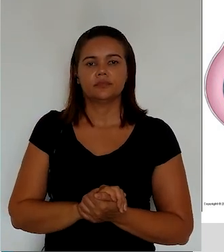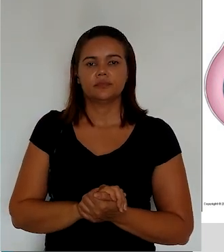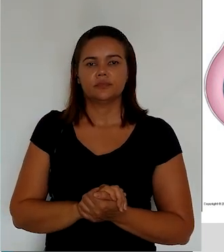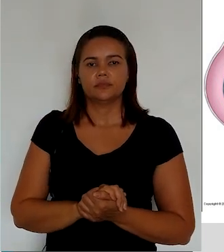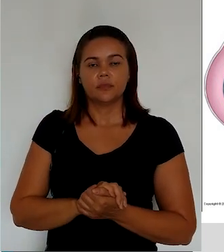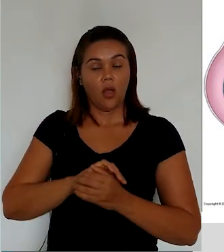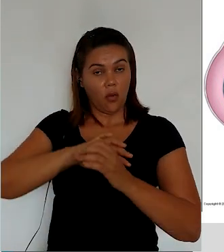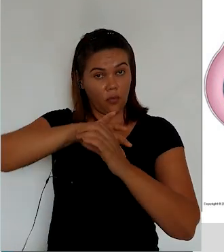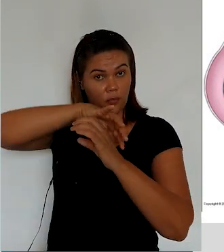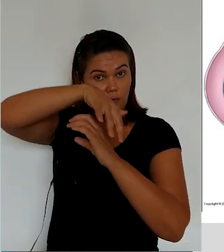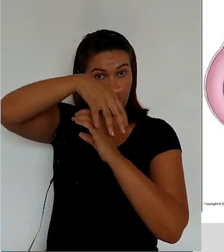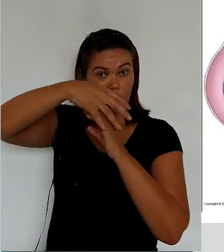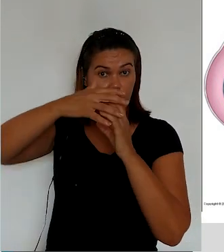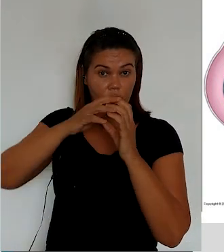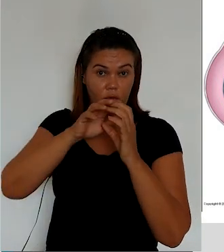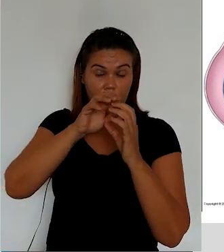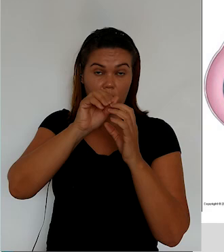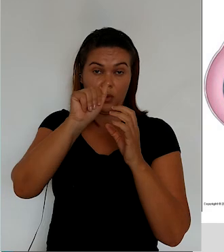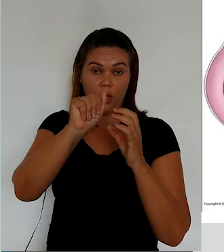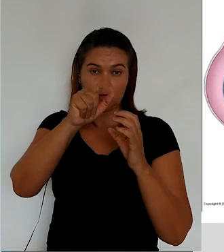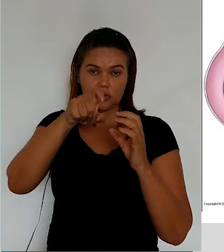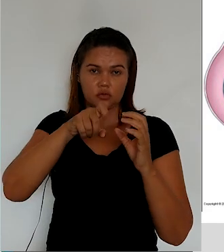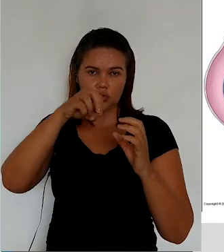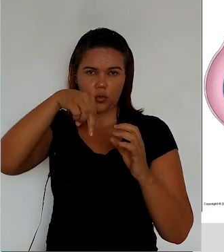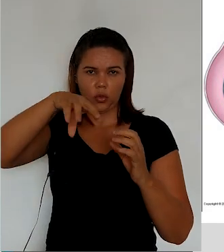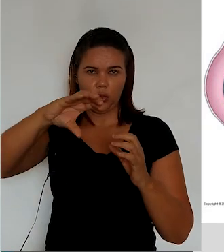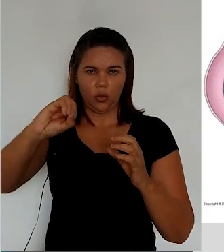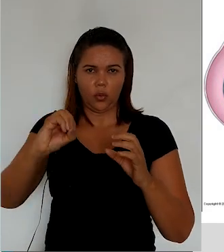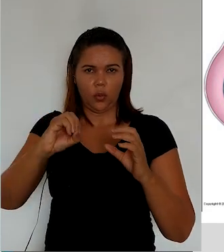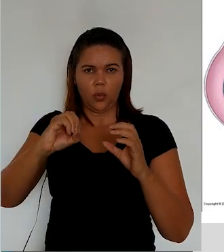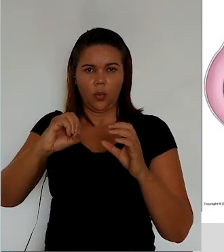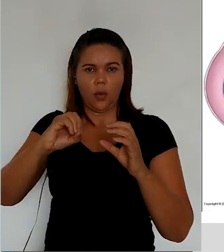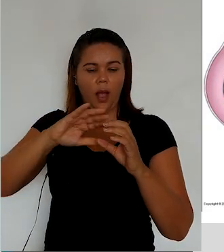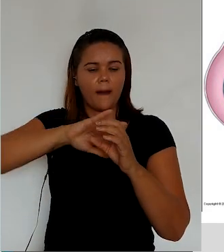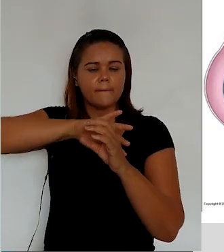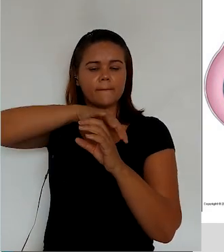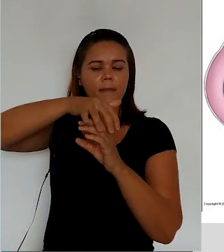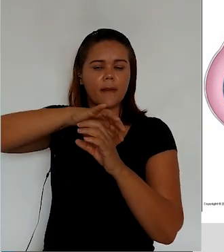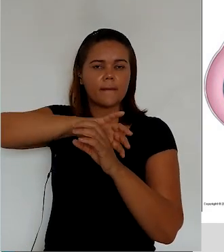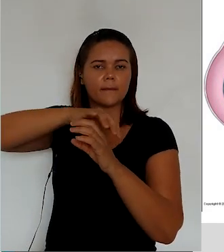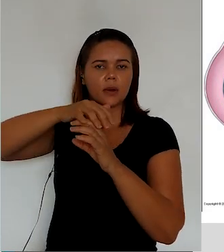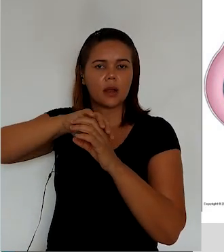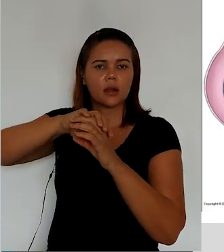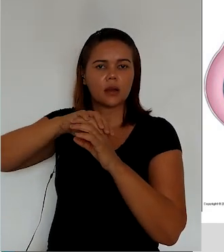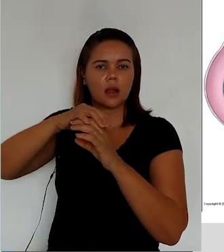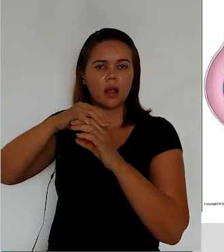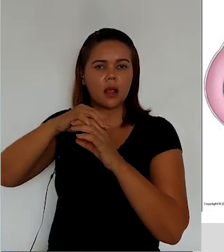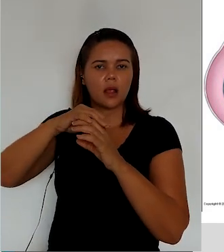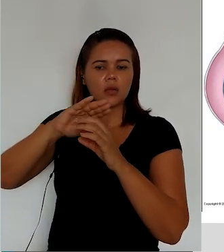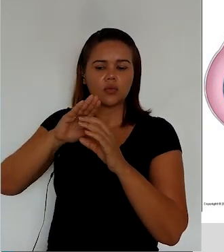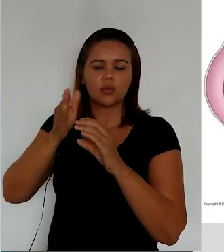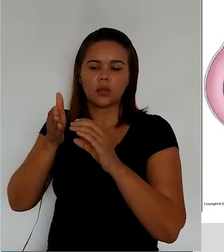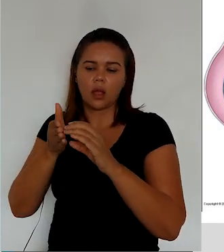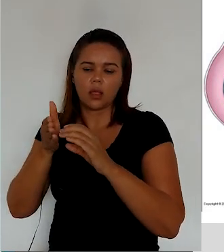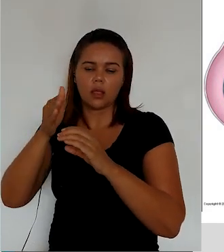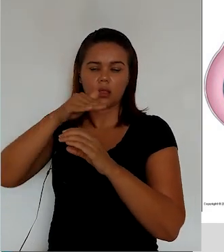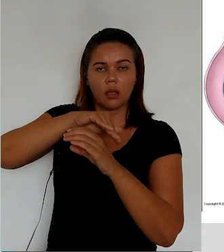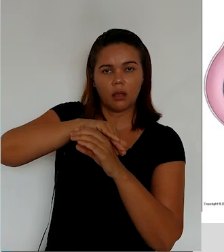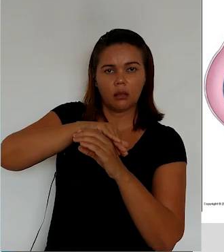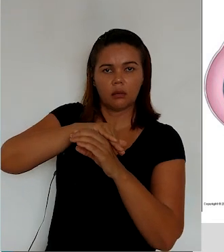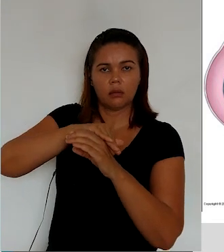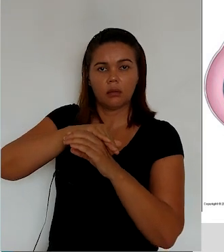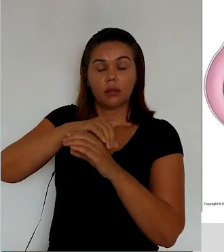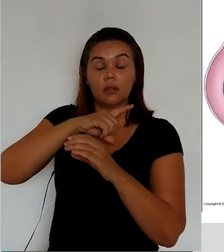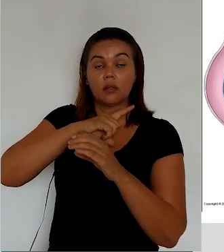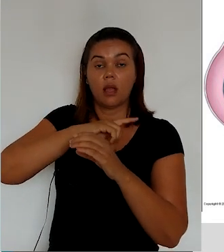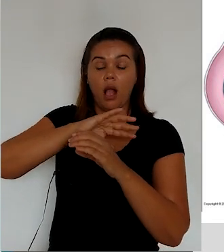Ao envolver o axônio, a membrana plasmática de ambos os lados se encontram